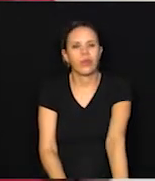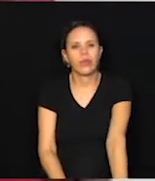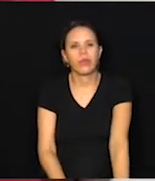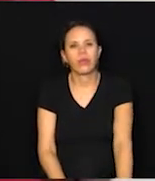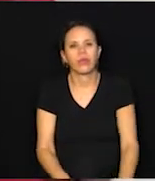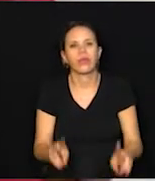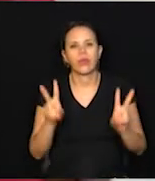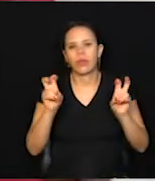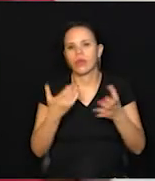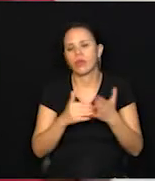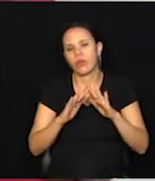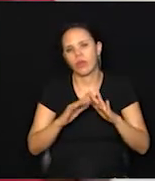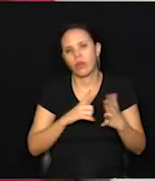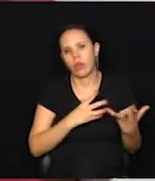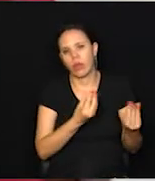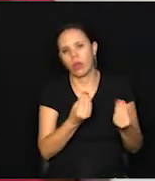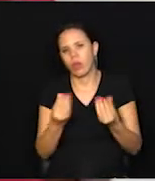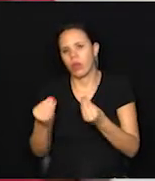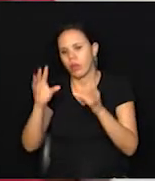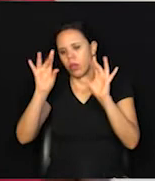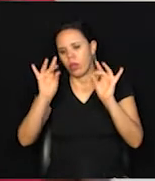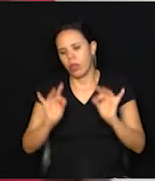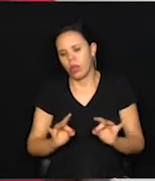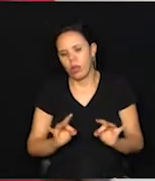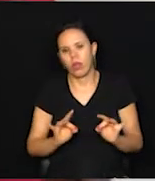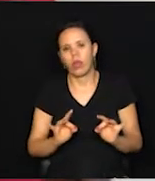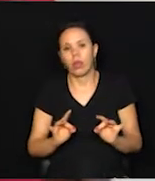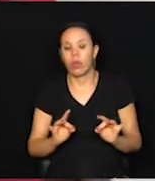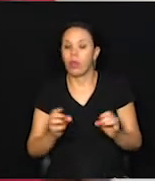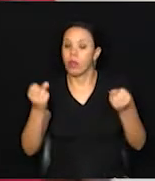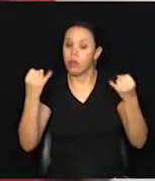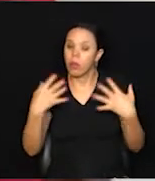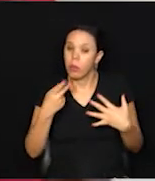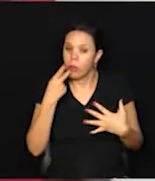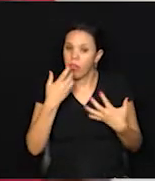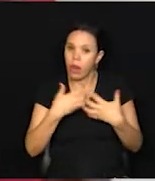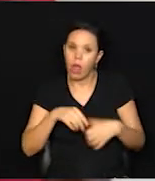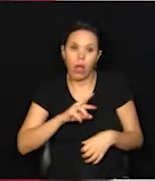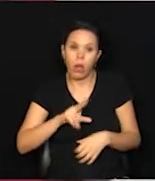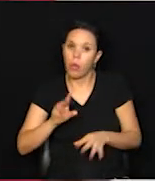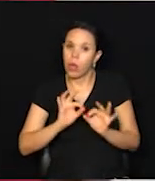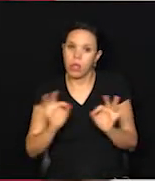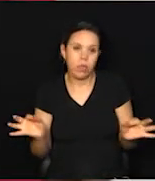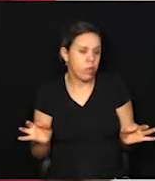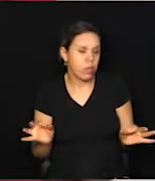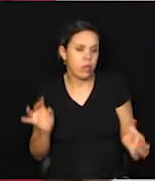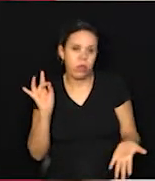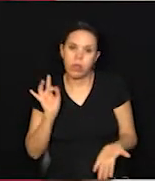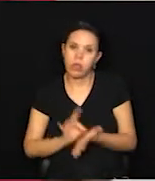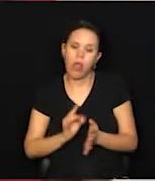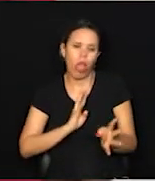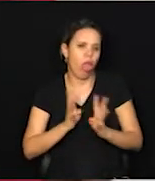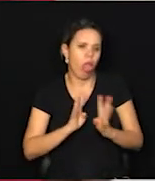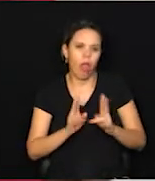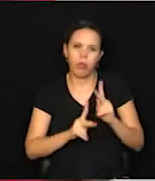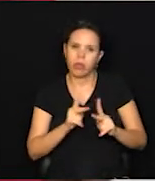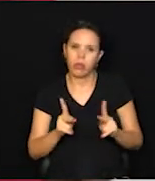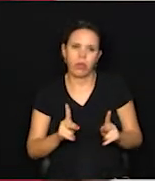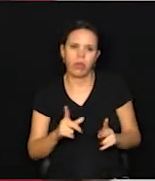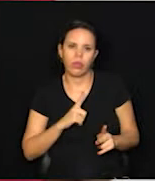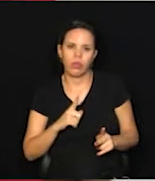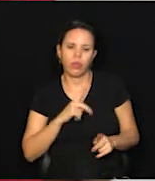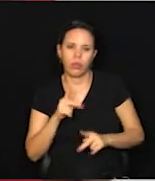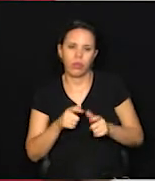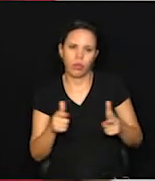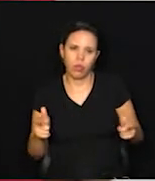à escola, existem muitos detalhes que a gente precisa pôr em consideração e que não é simplesmente o fato de aglomerar pessoas, tem um tipo de